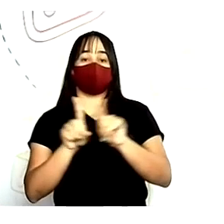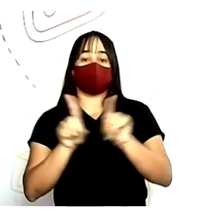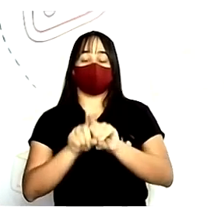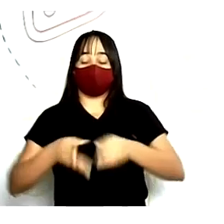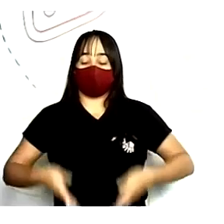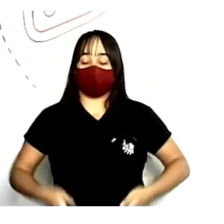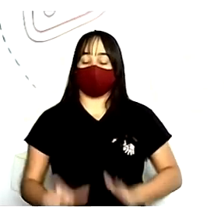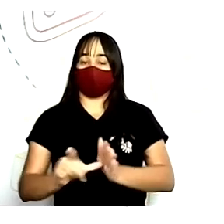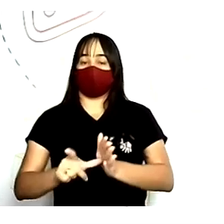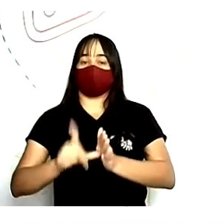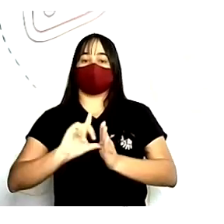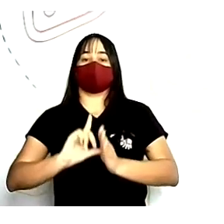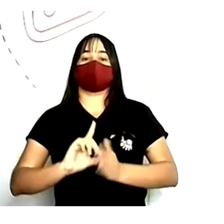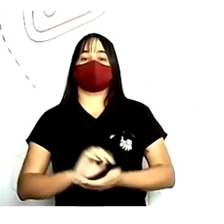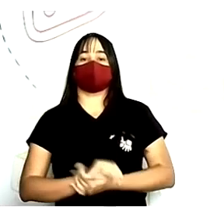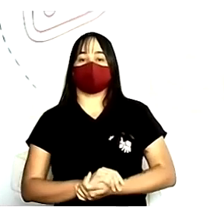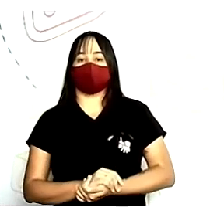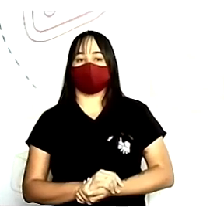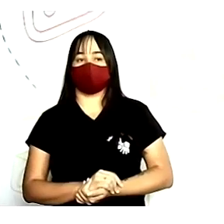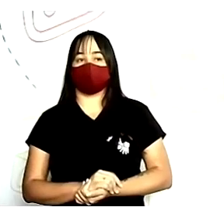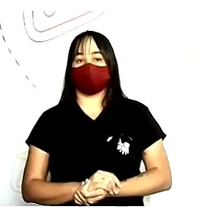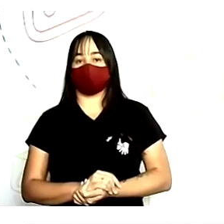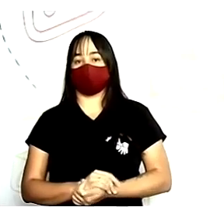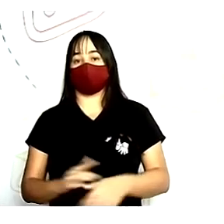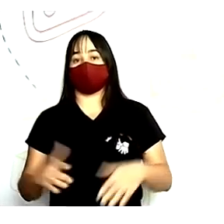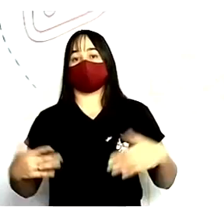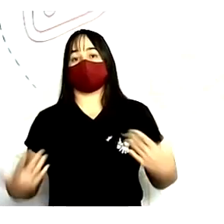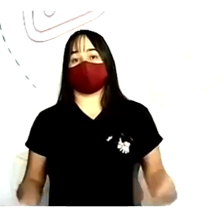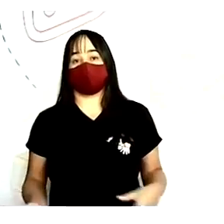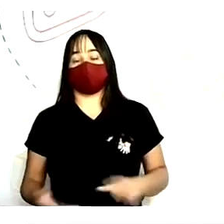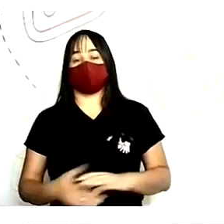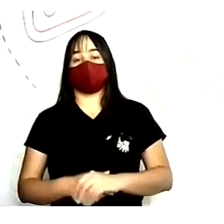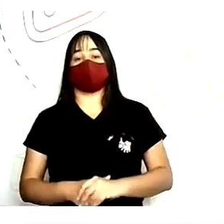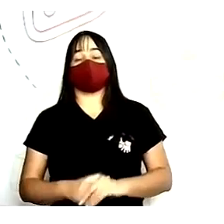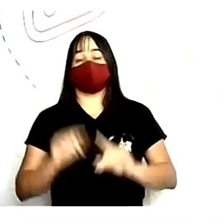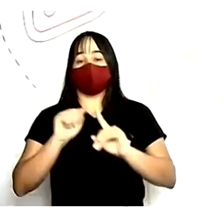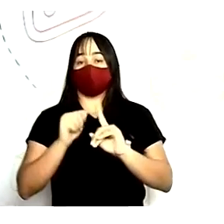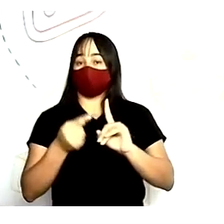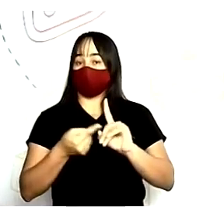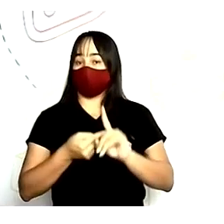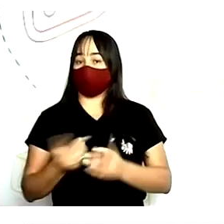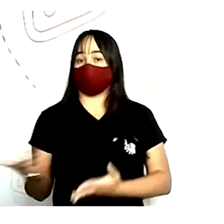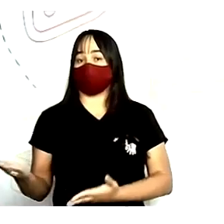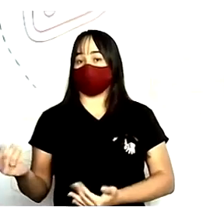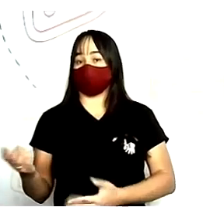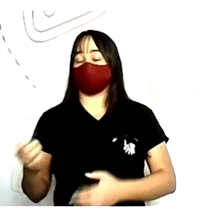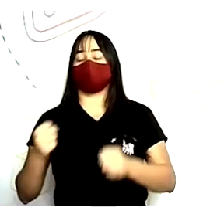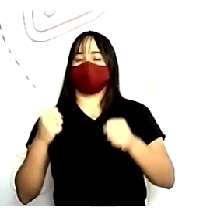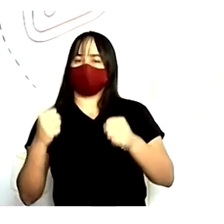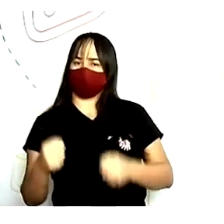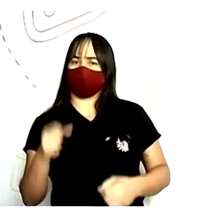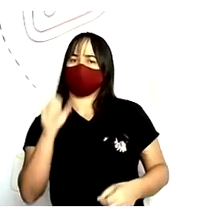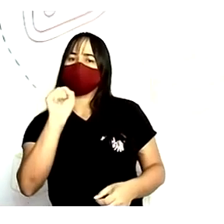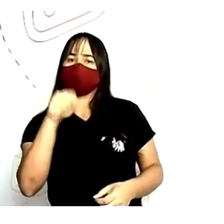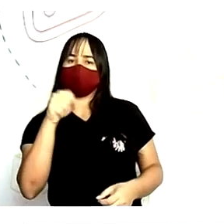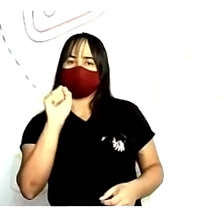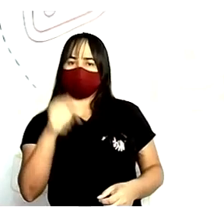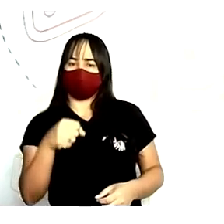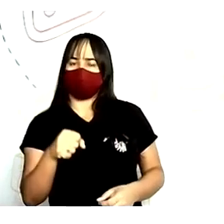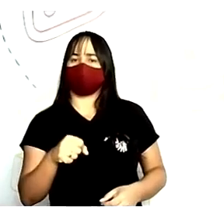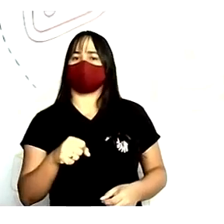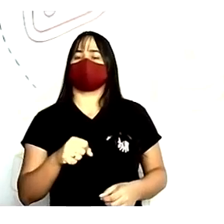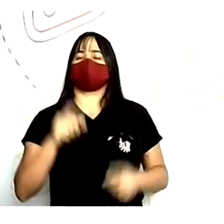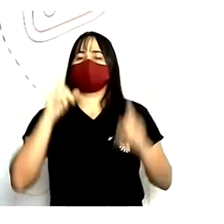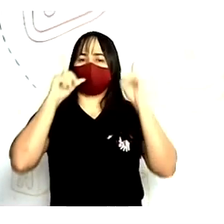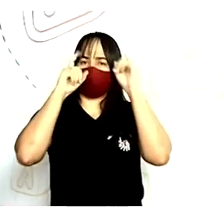aborto natural. Então, a gravidez na adolescência pode sim trazer consequências